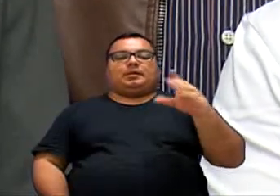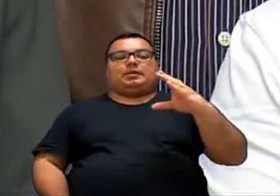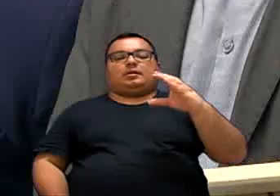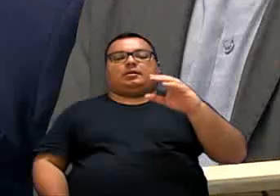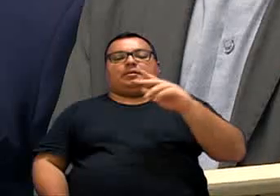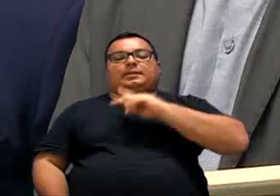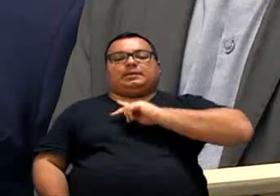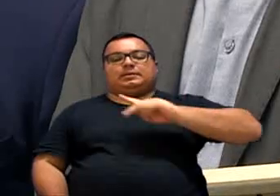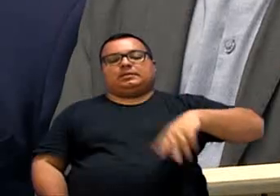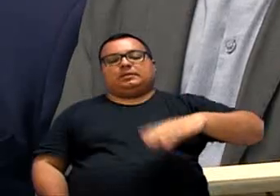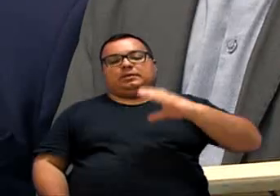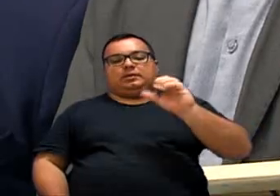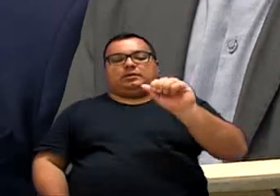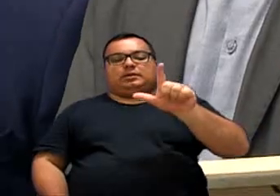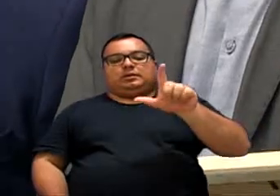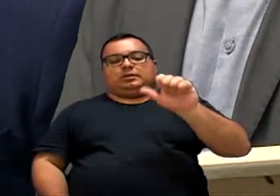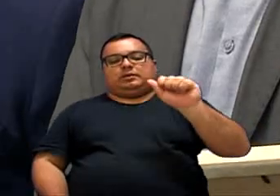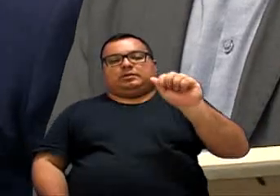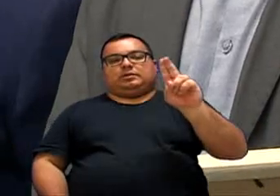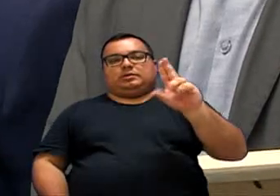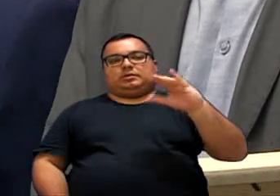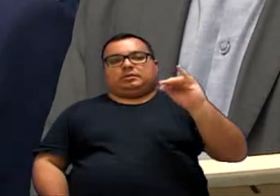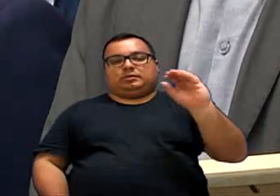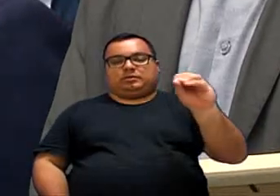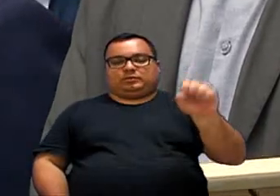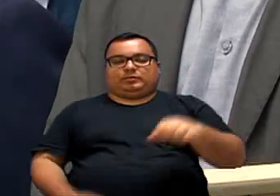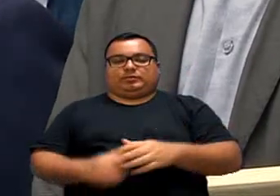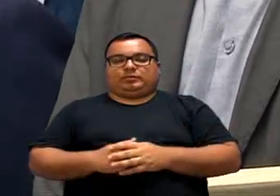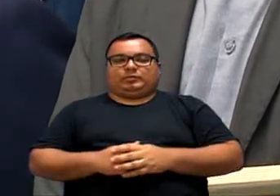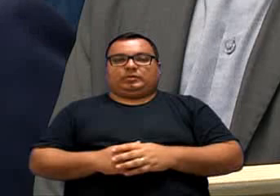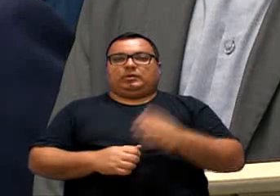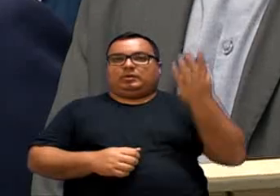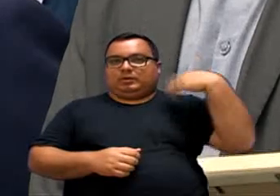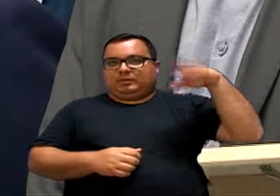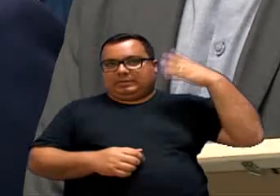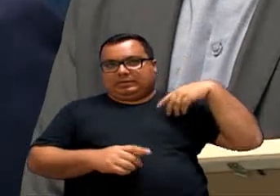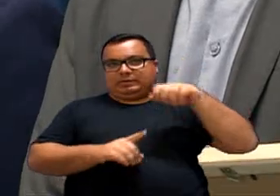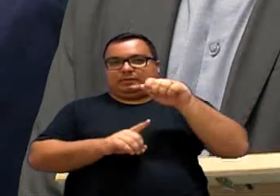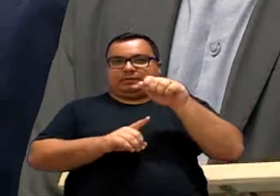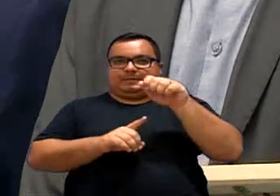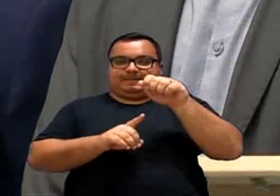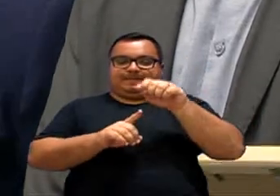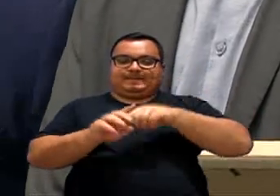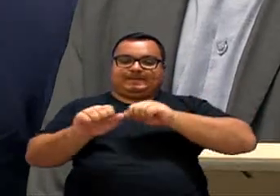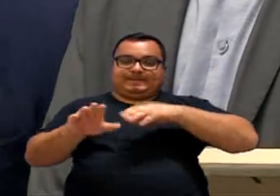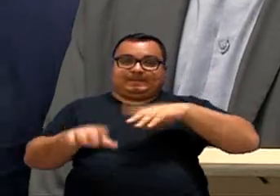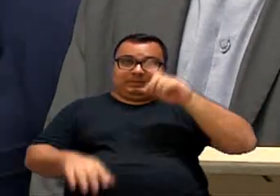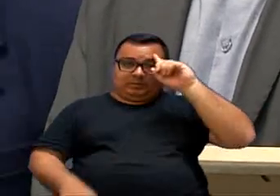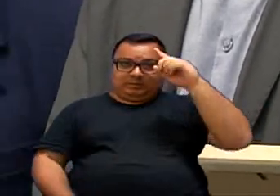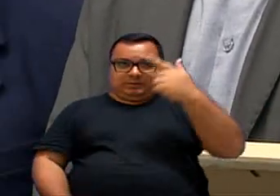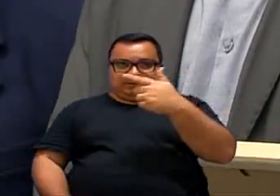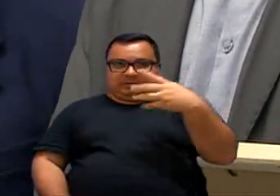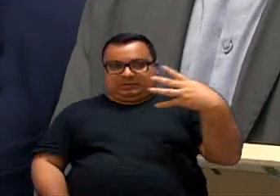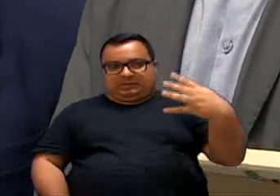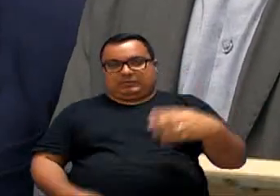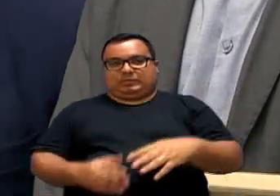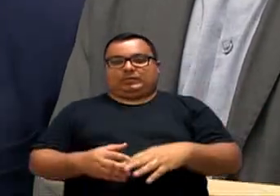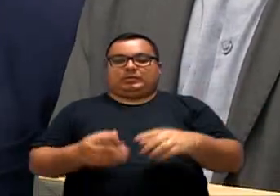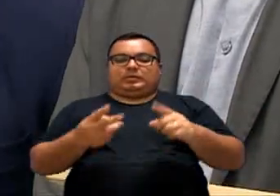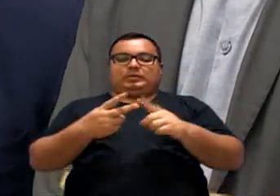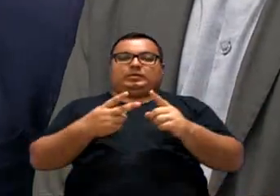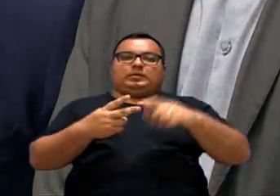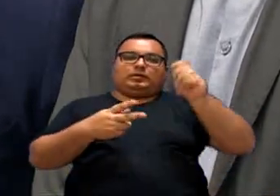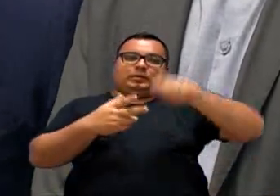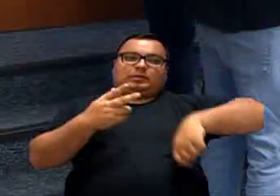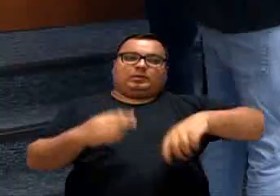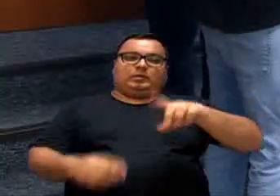natalícia, comemorada no dia 24 de setembro. Quem assina é o autor Cláudio Sorocaba e o primeiro vice-presidente, pastor Luiz